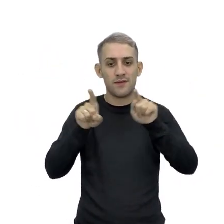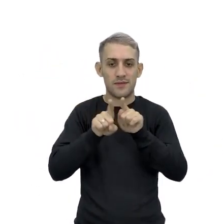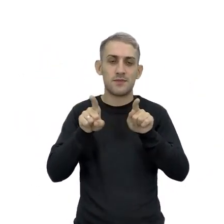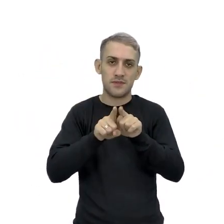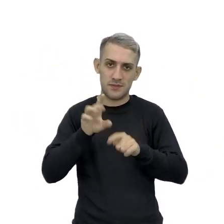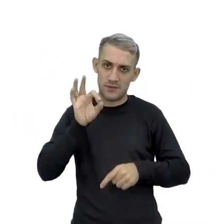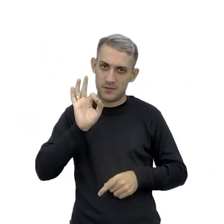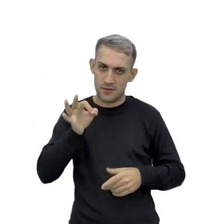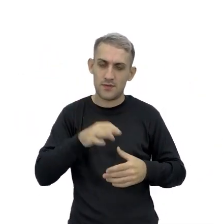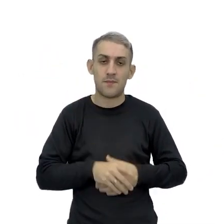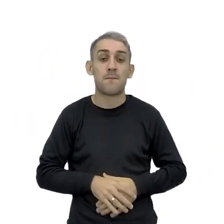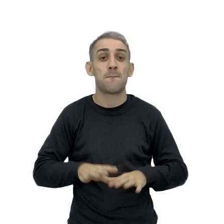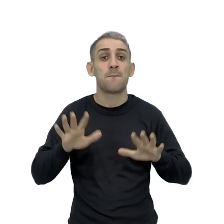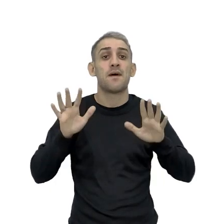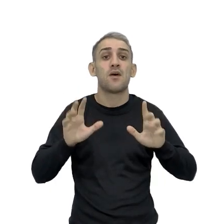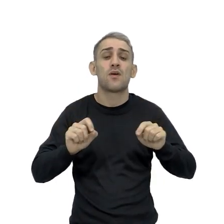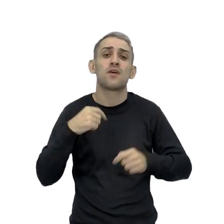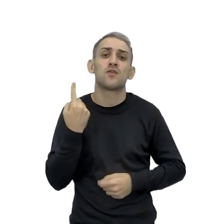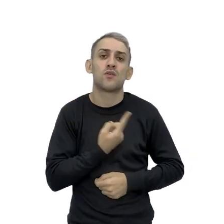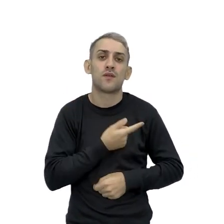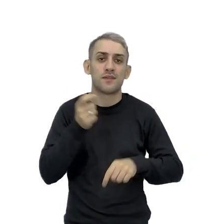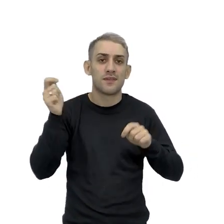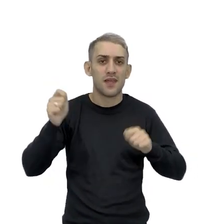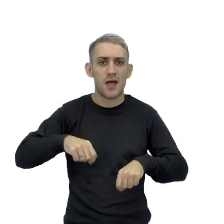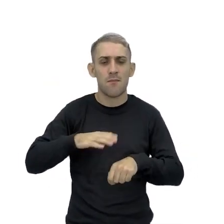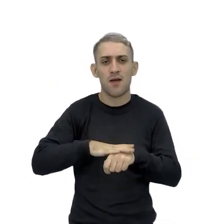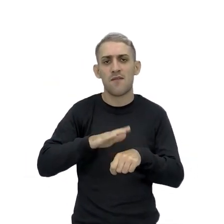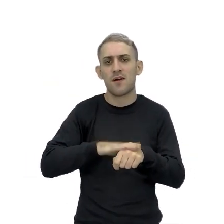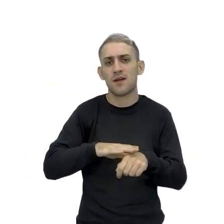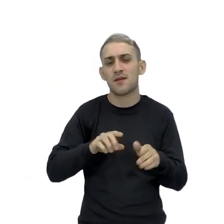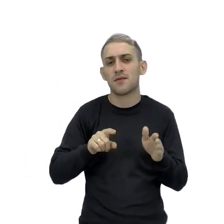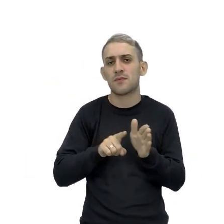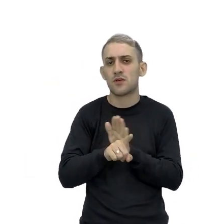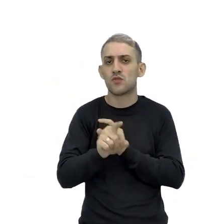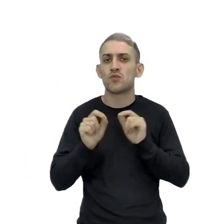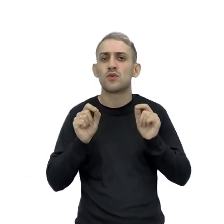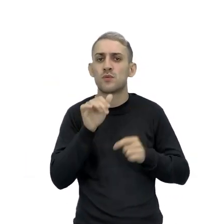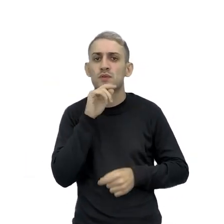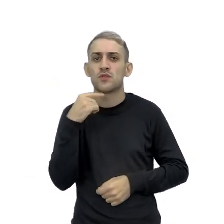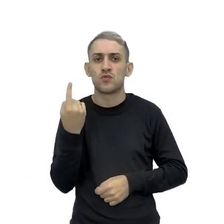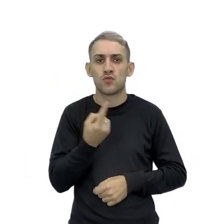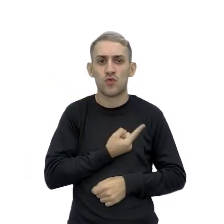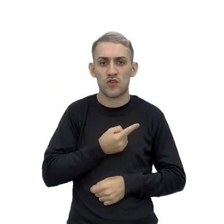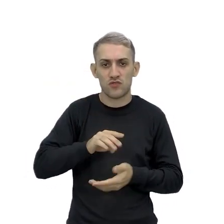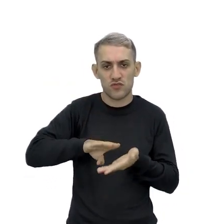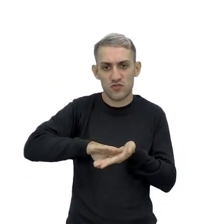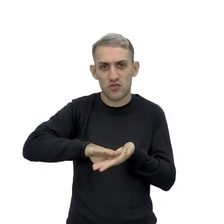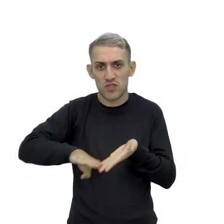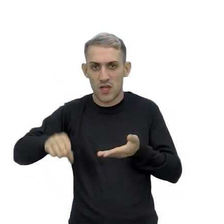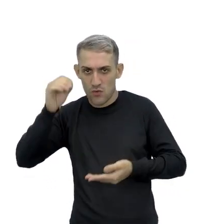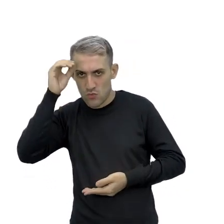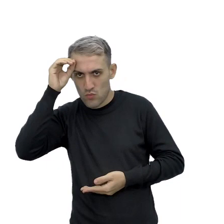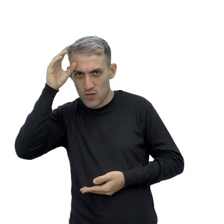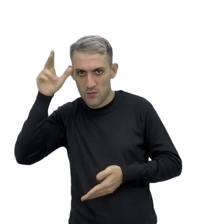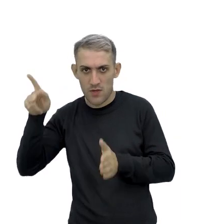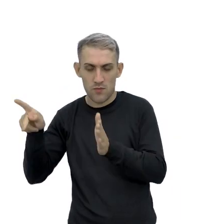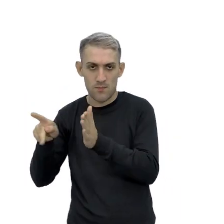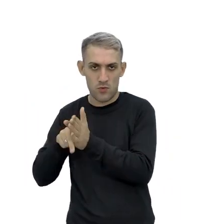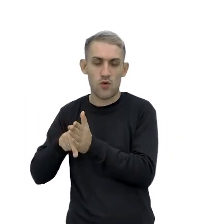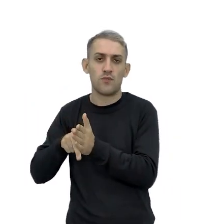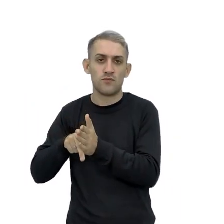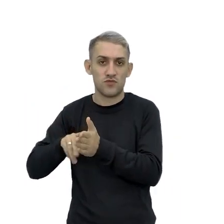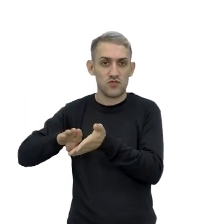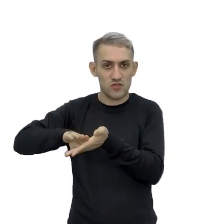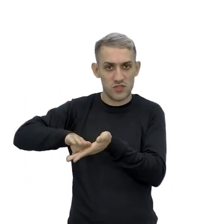também. Porém, nós podemos fazer questões em que podemos tirar o conhecimento de uma dessas